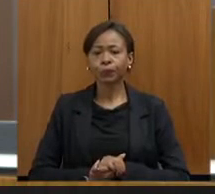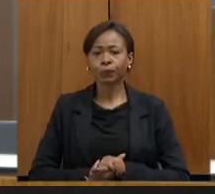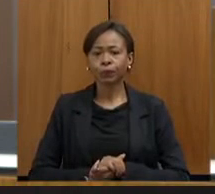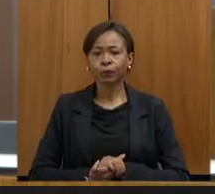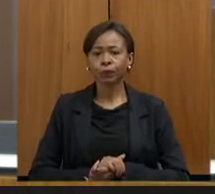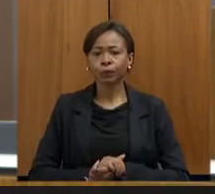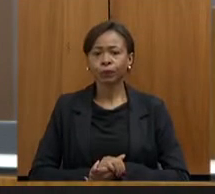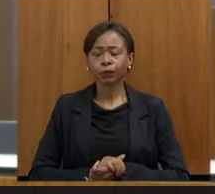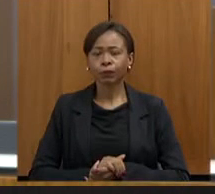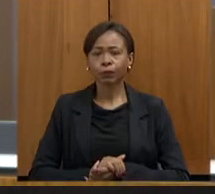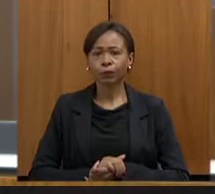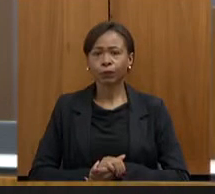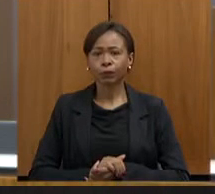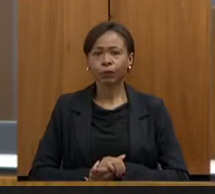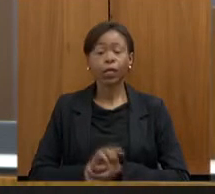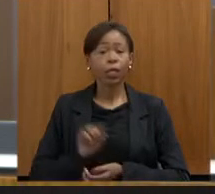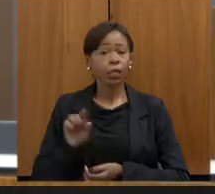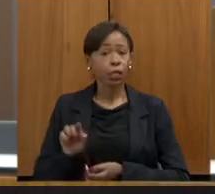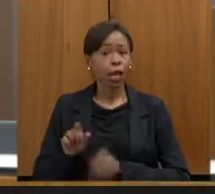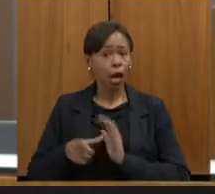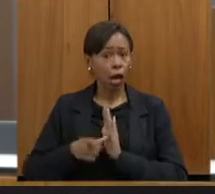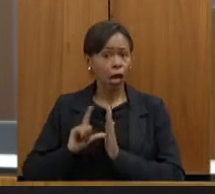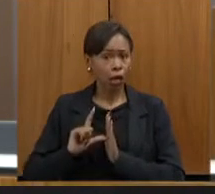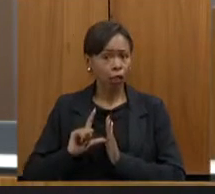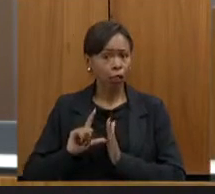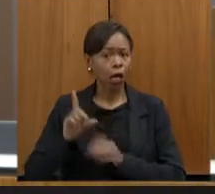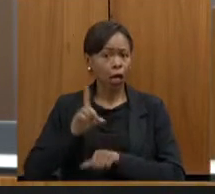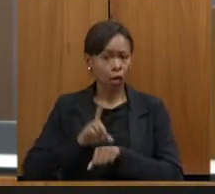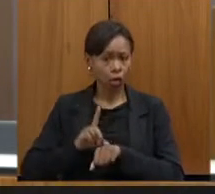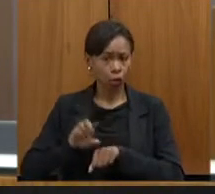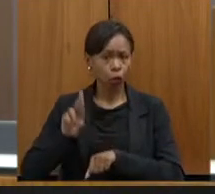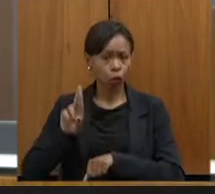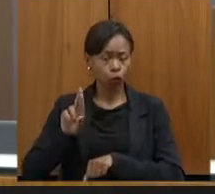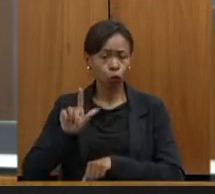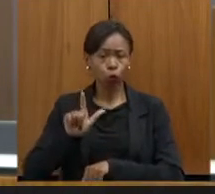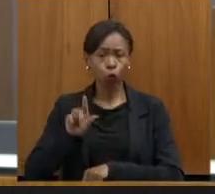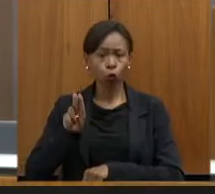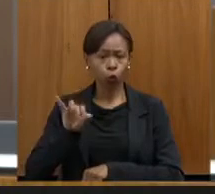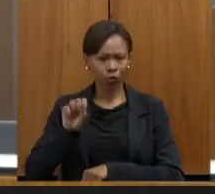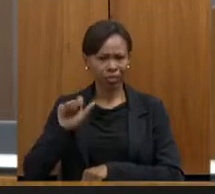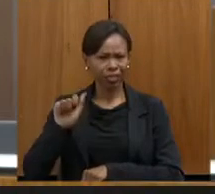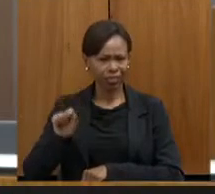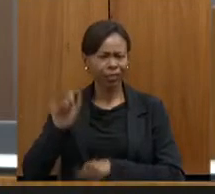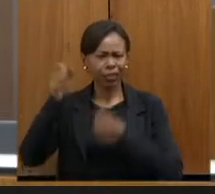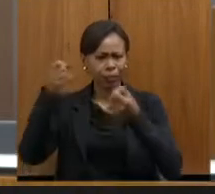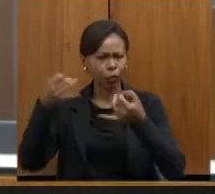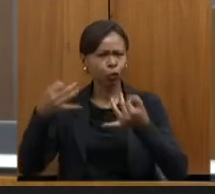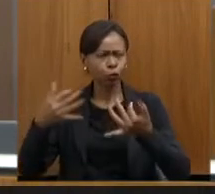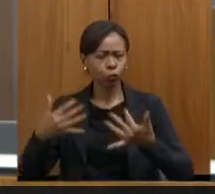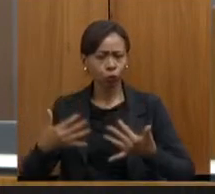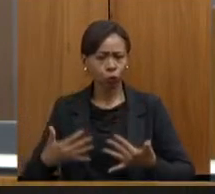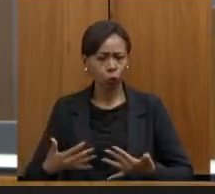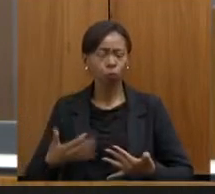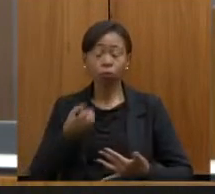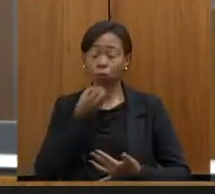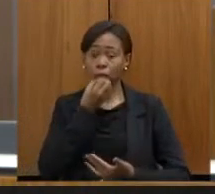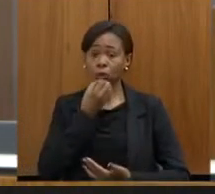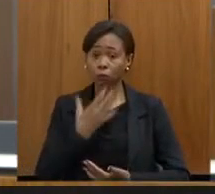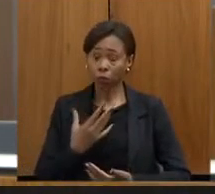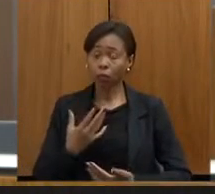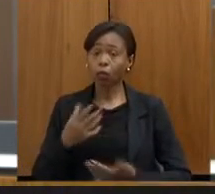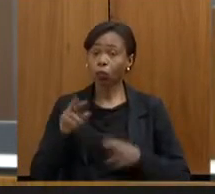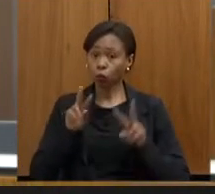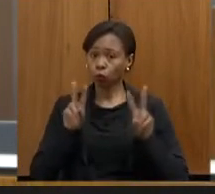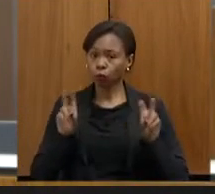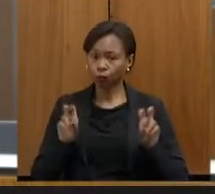em noção das palavras da doutora Luísa, trouxeram grandes benefícios, trouxe grandes benefícios para nós.